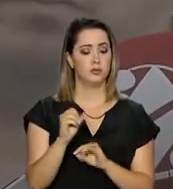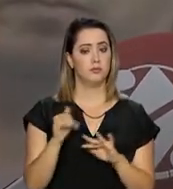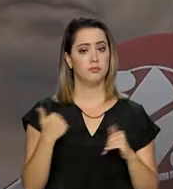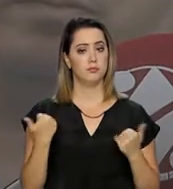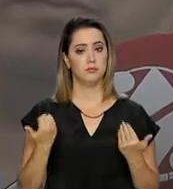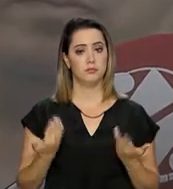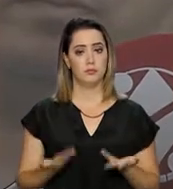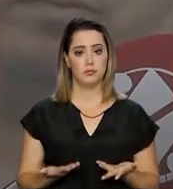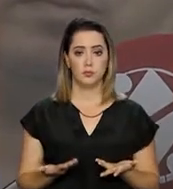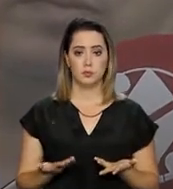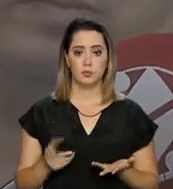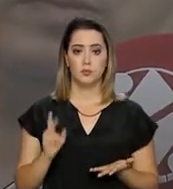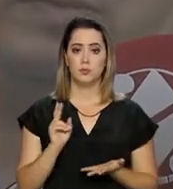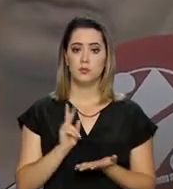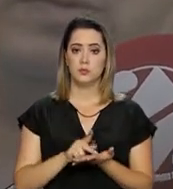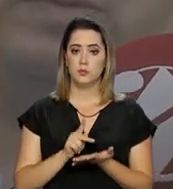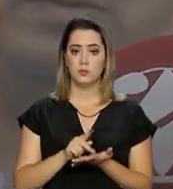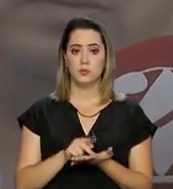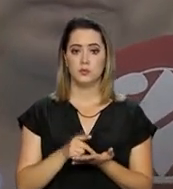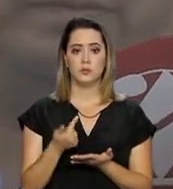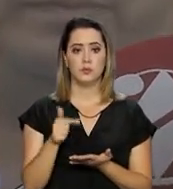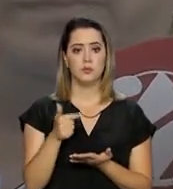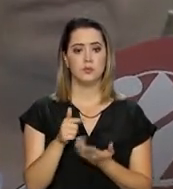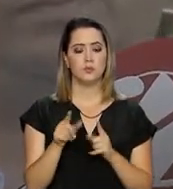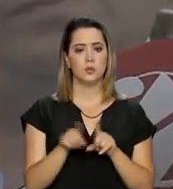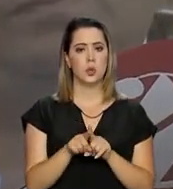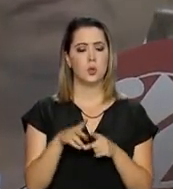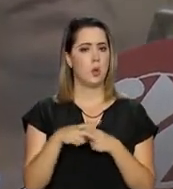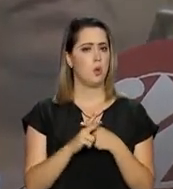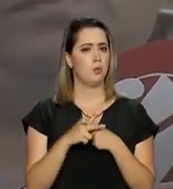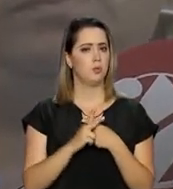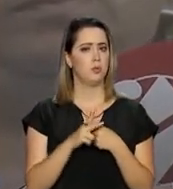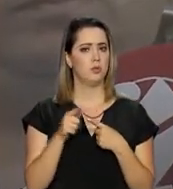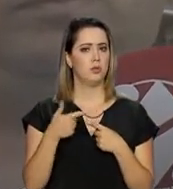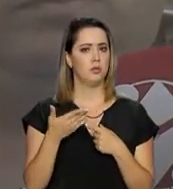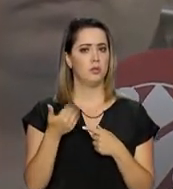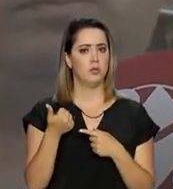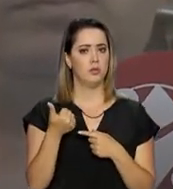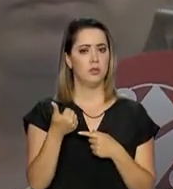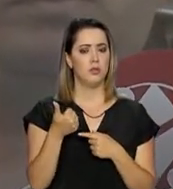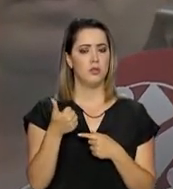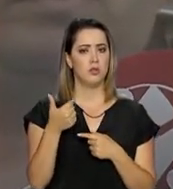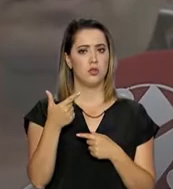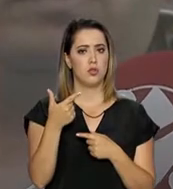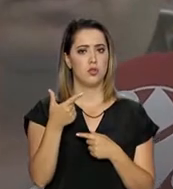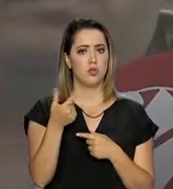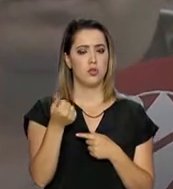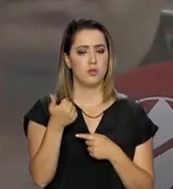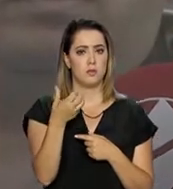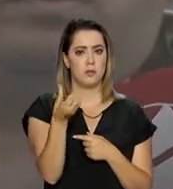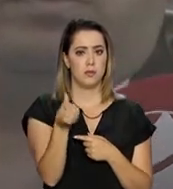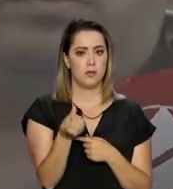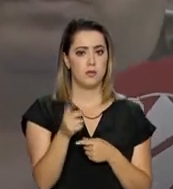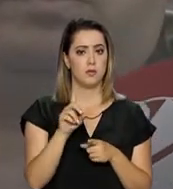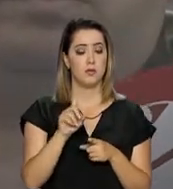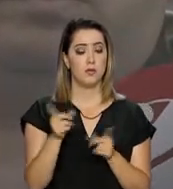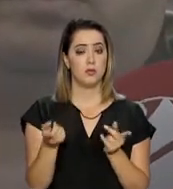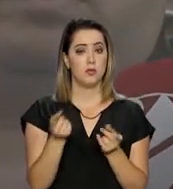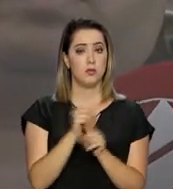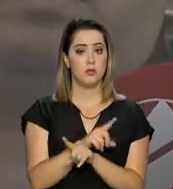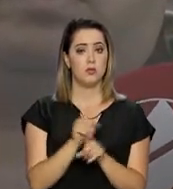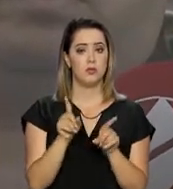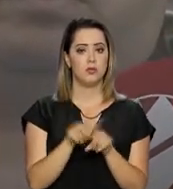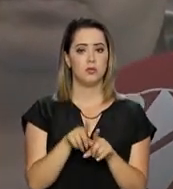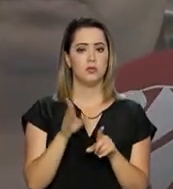na realidade não houve uma revisão da meta 16 muito pelo contrário ela já tinha sido